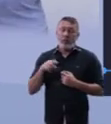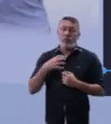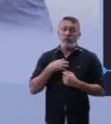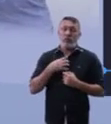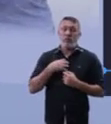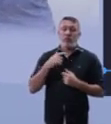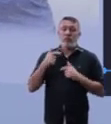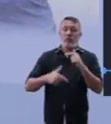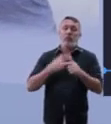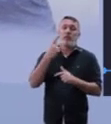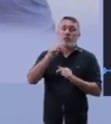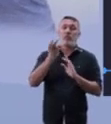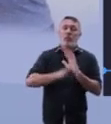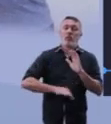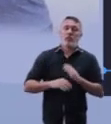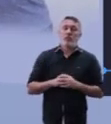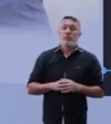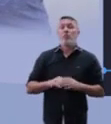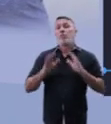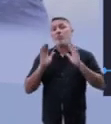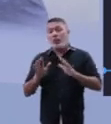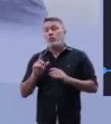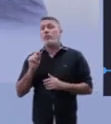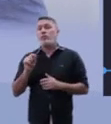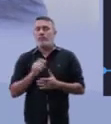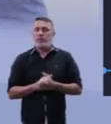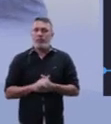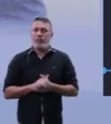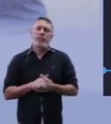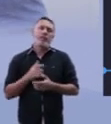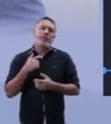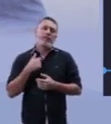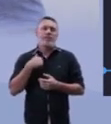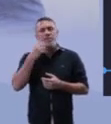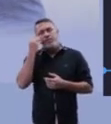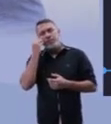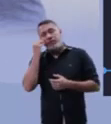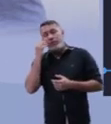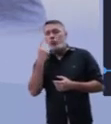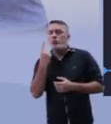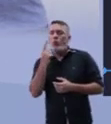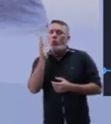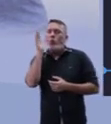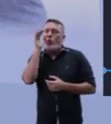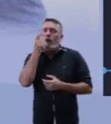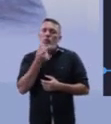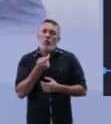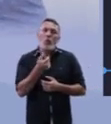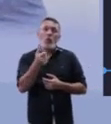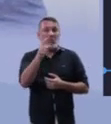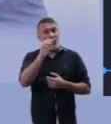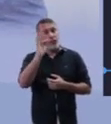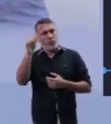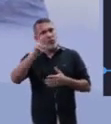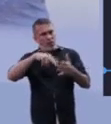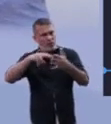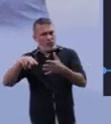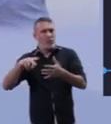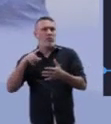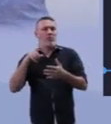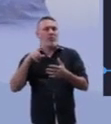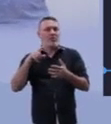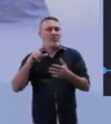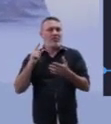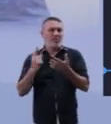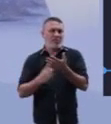É uma forma de trabalhar o seu texto. Só que eu vou deixar né, uma curiosidade também para vocês para a